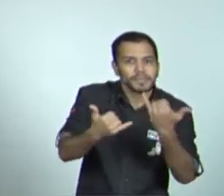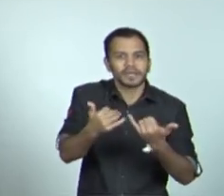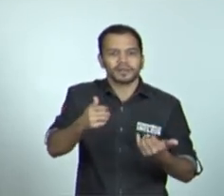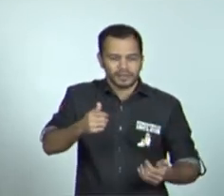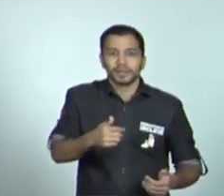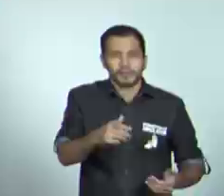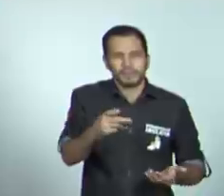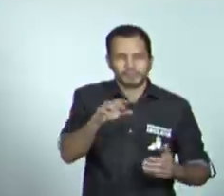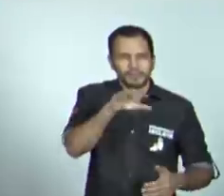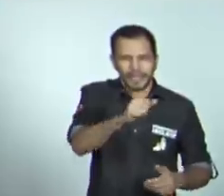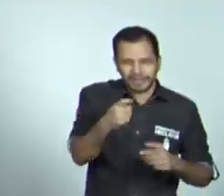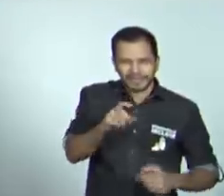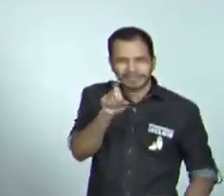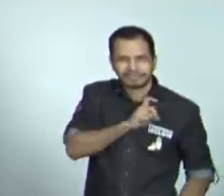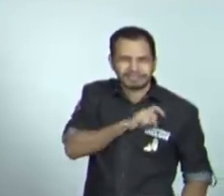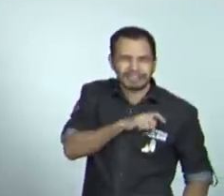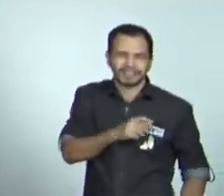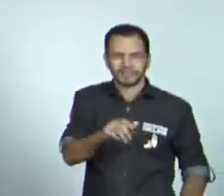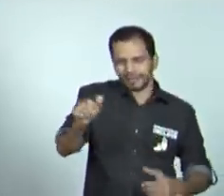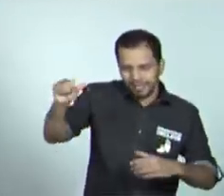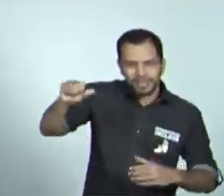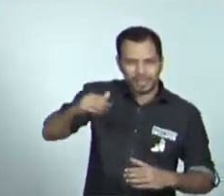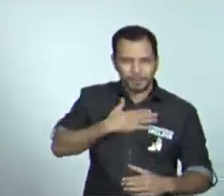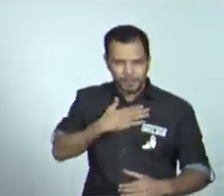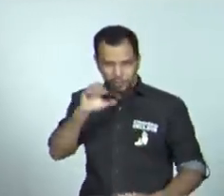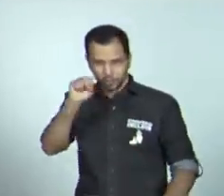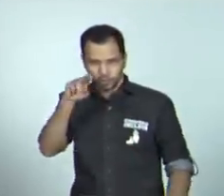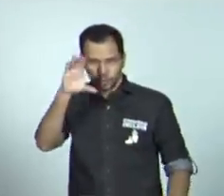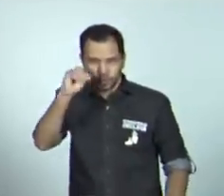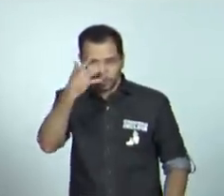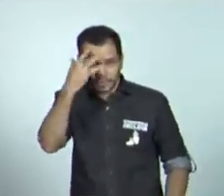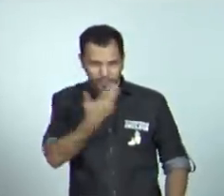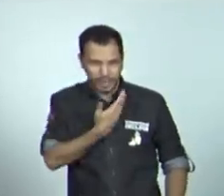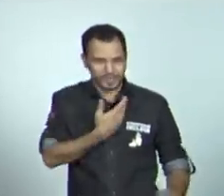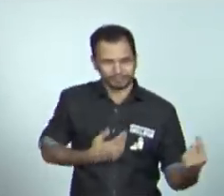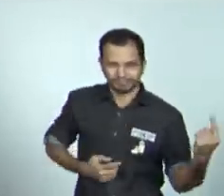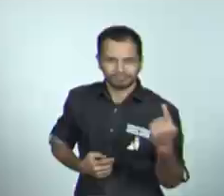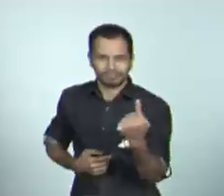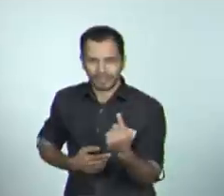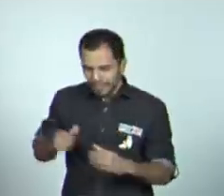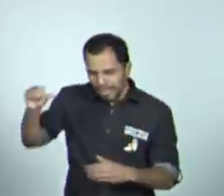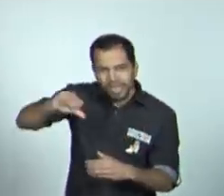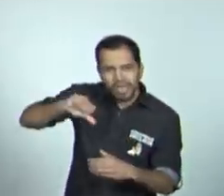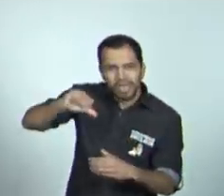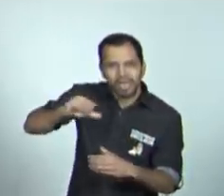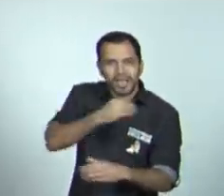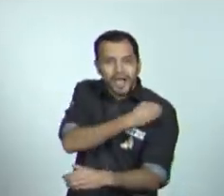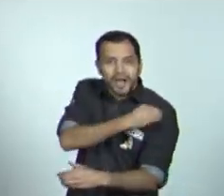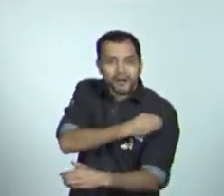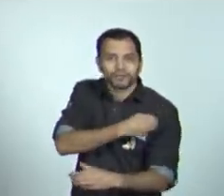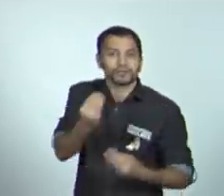ficou ruim aqui olha só o suco tá ruim e levar na esportiva mas o objetivo era fazer piada com meu princípio